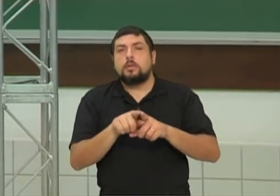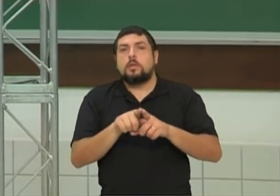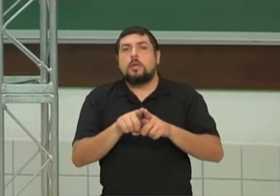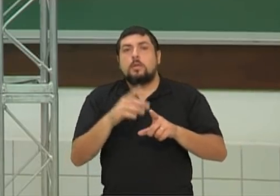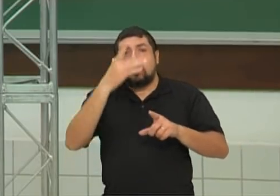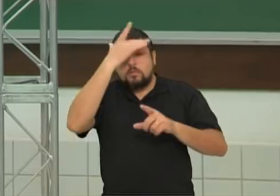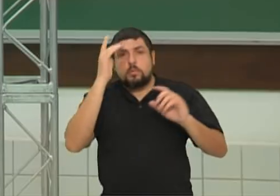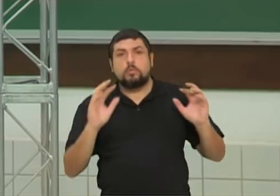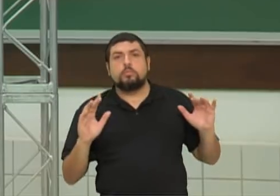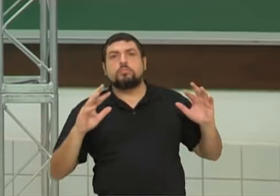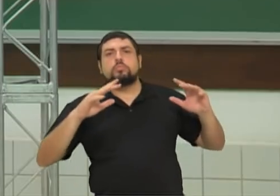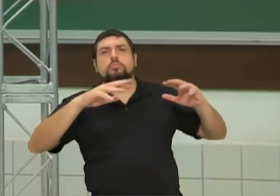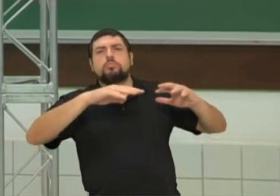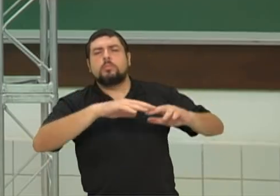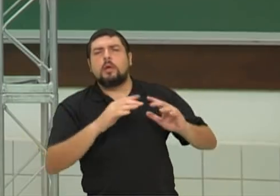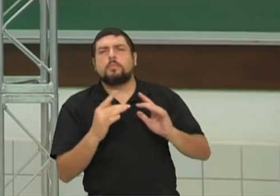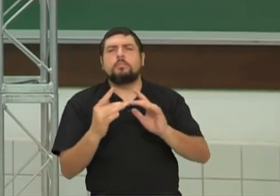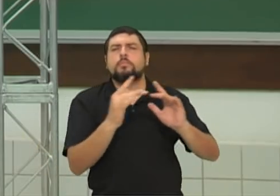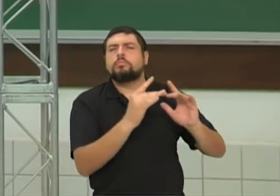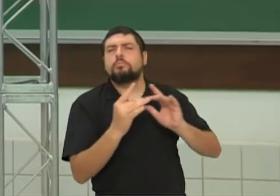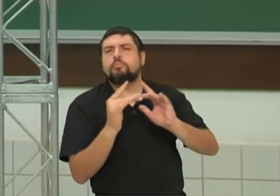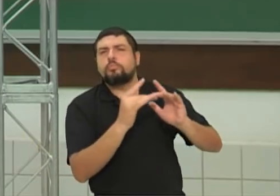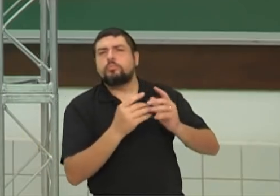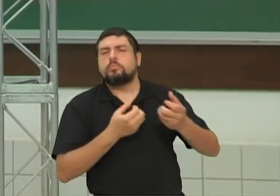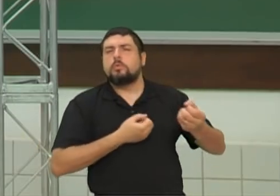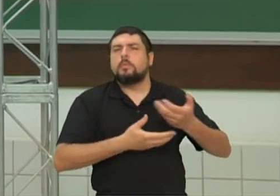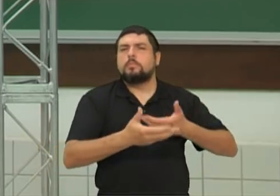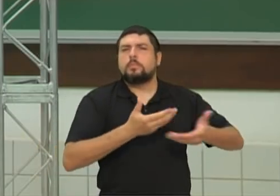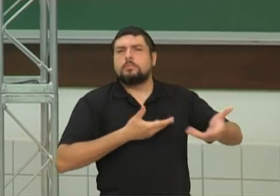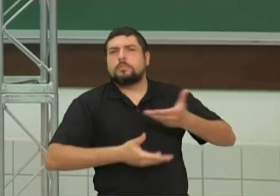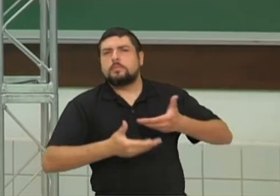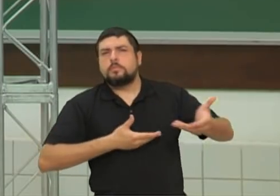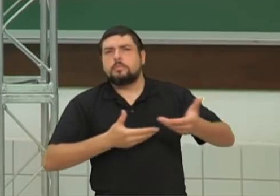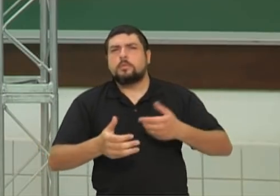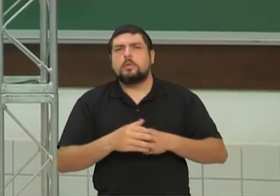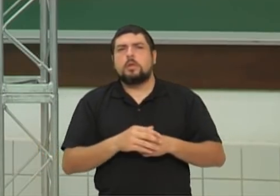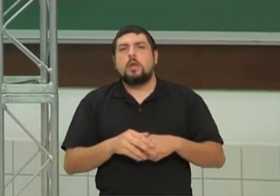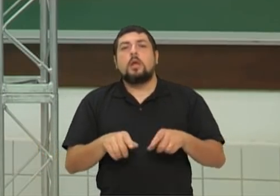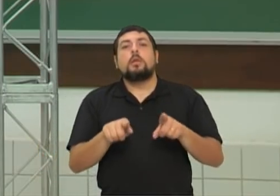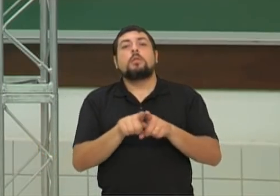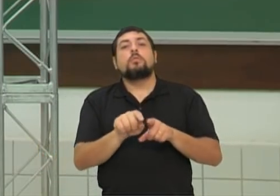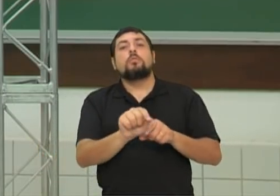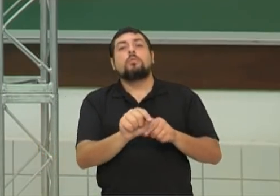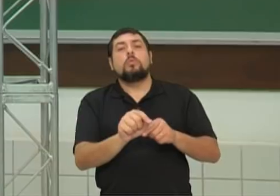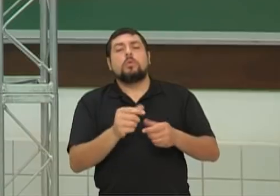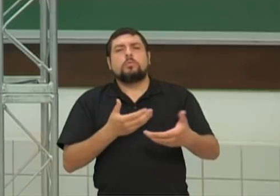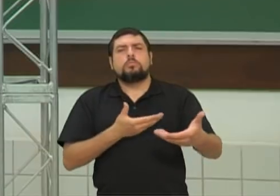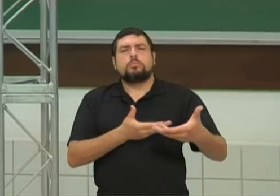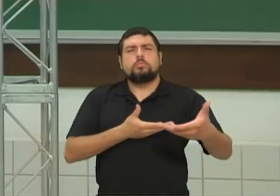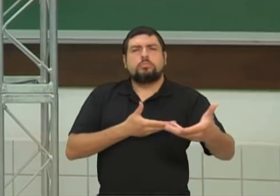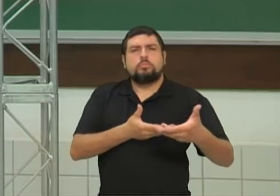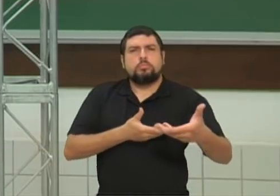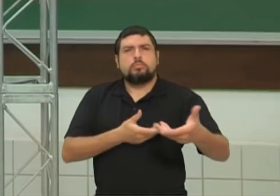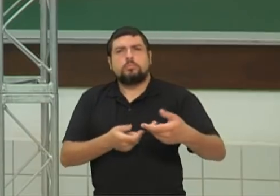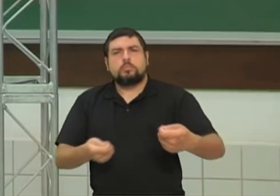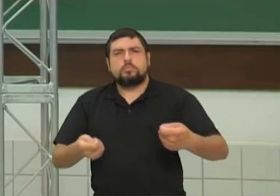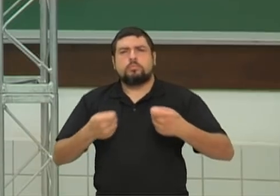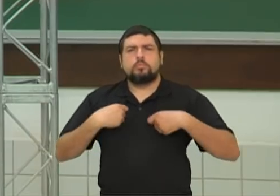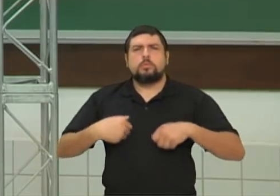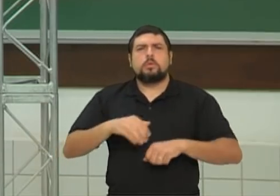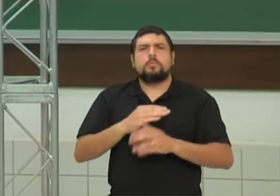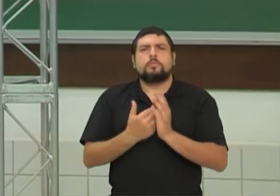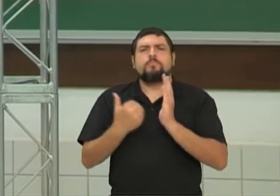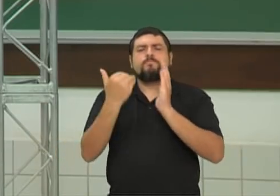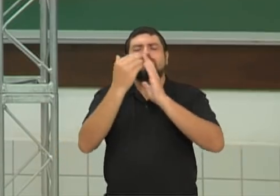pessoas socializam seus saberes e com isso nós nos tornamos humanos mais civilizados.